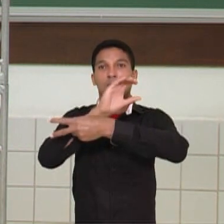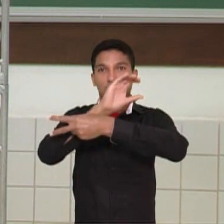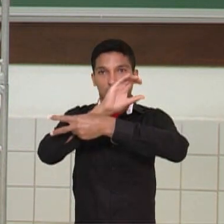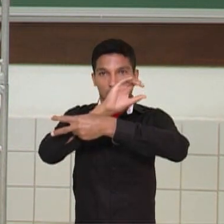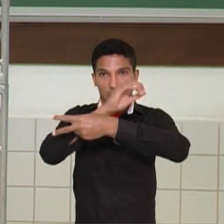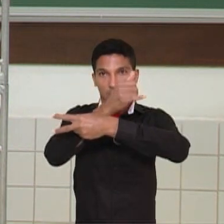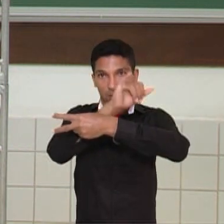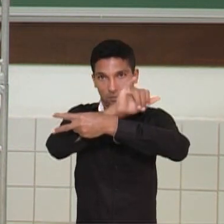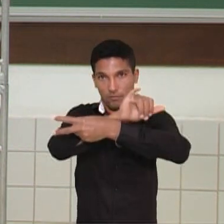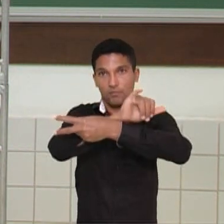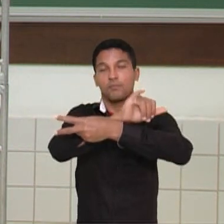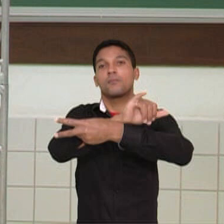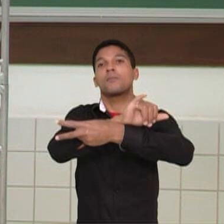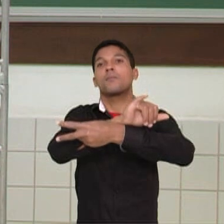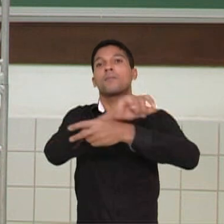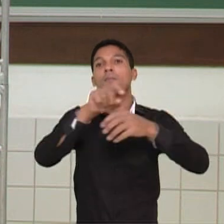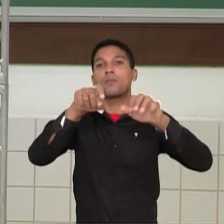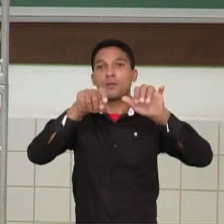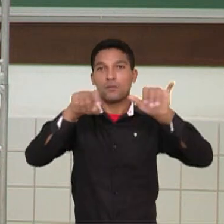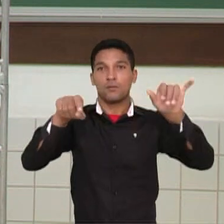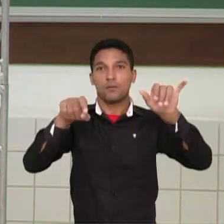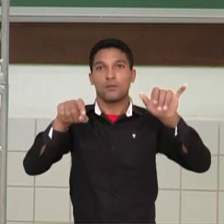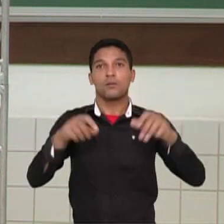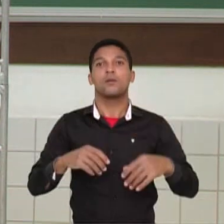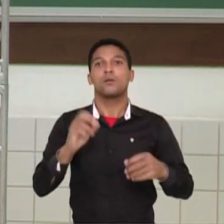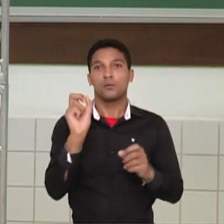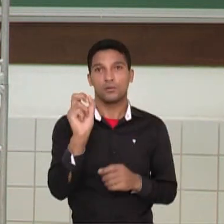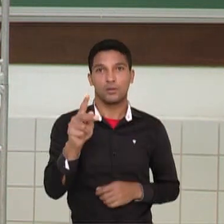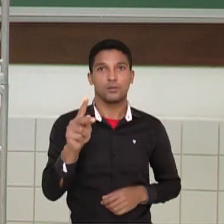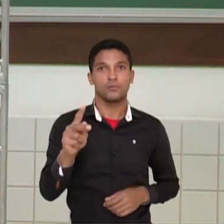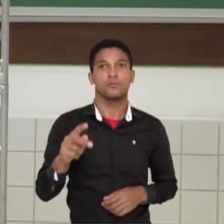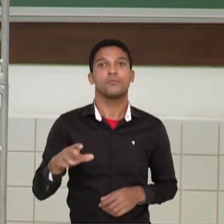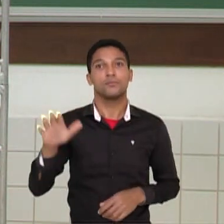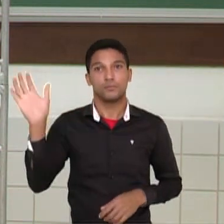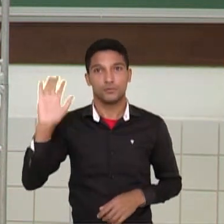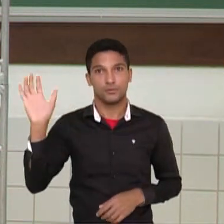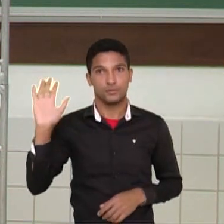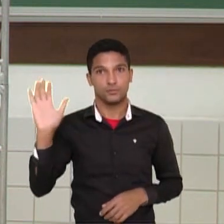beleza? Eu vou ficando por aqui e vejo vocês na próxima aula.